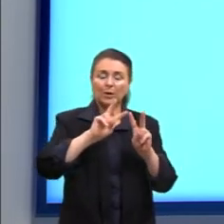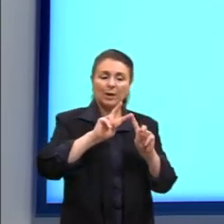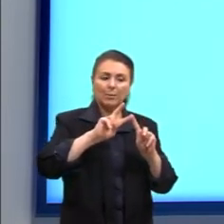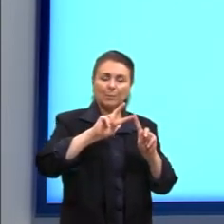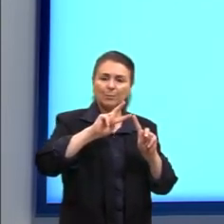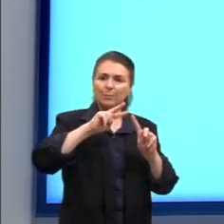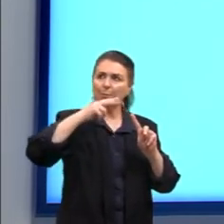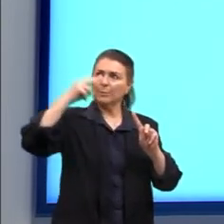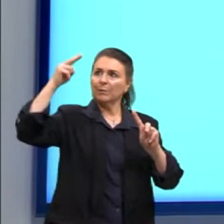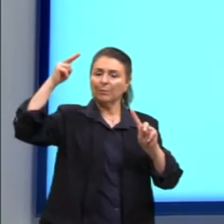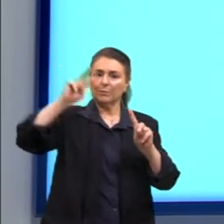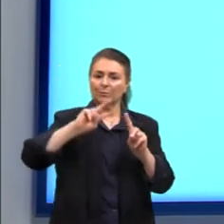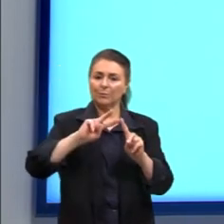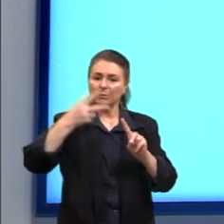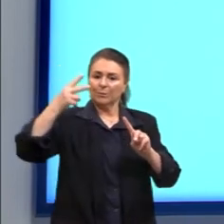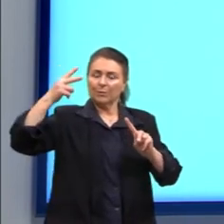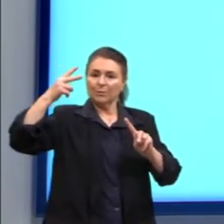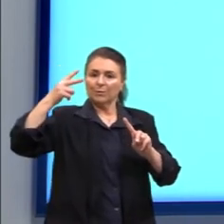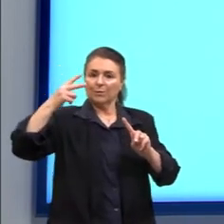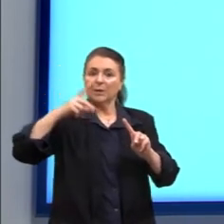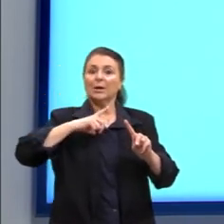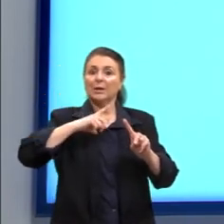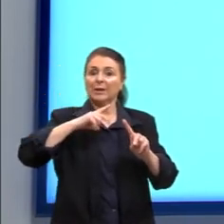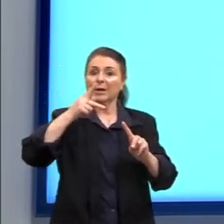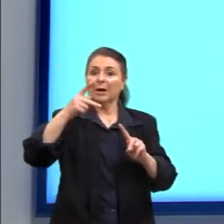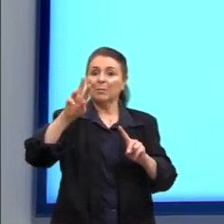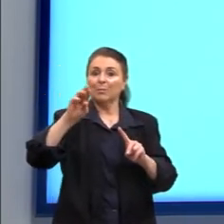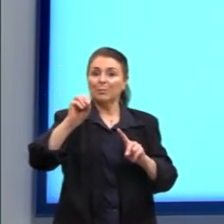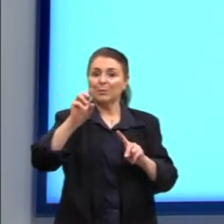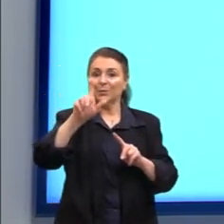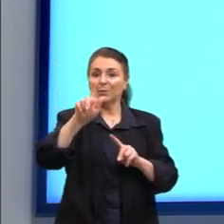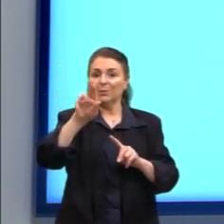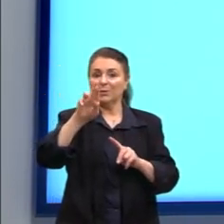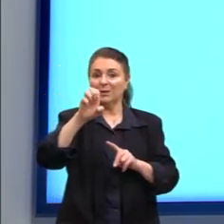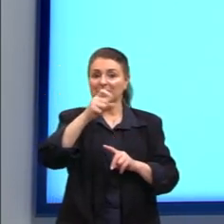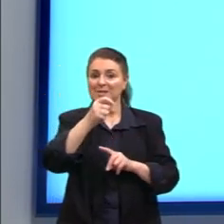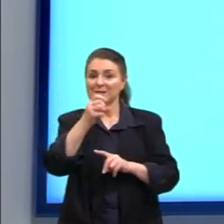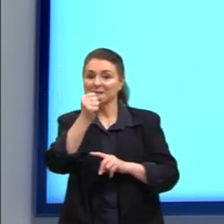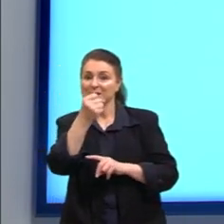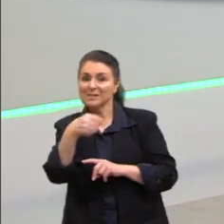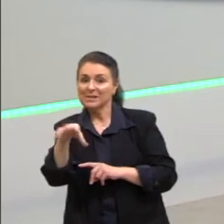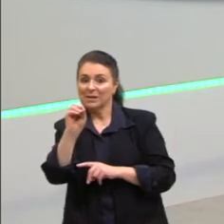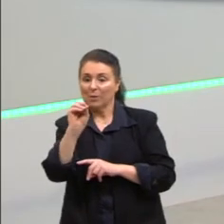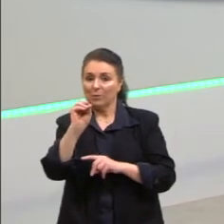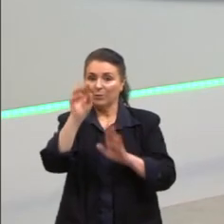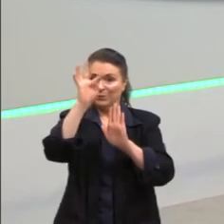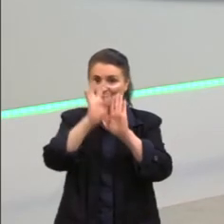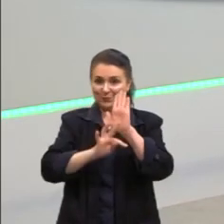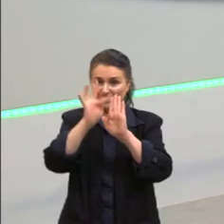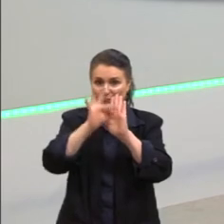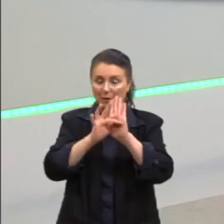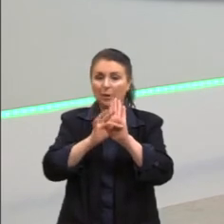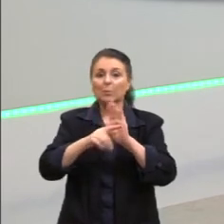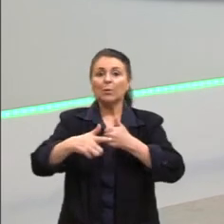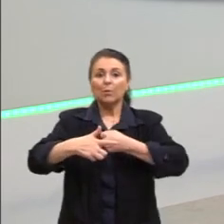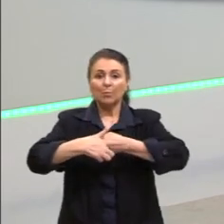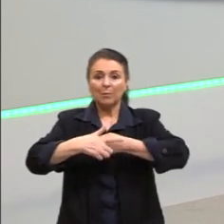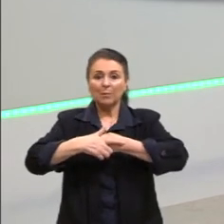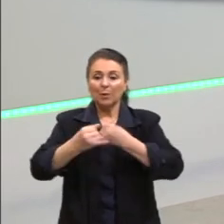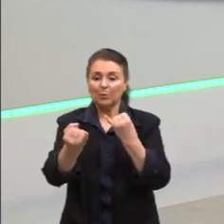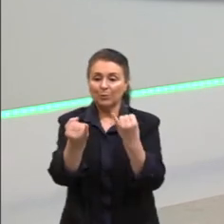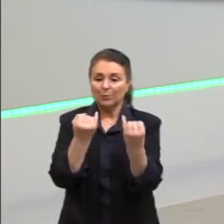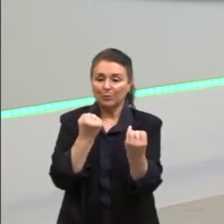textual. Fizemos também aula sobre progressão textual, sobre os papéis sociais dos interlocutores e as